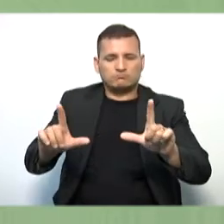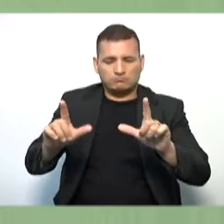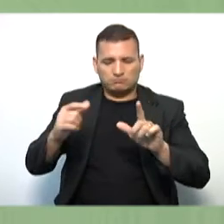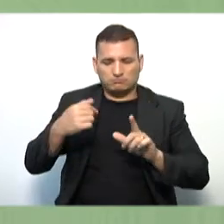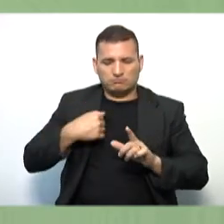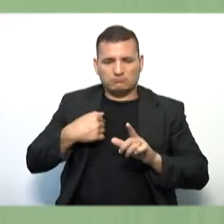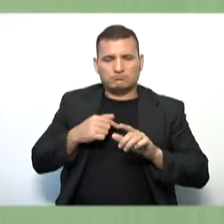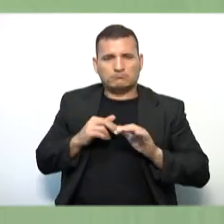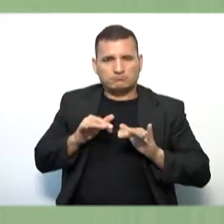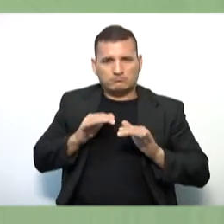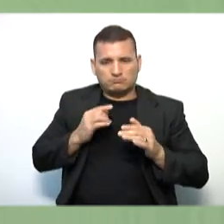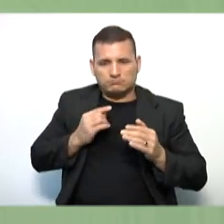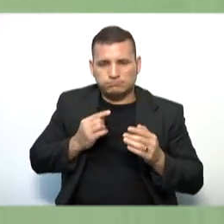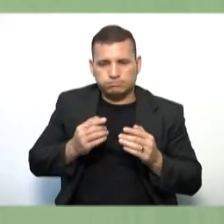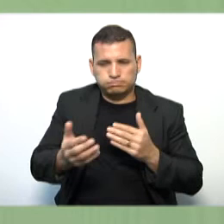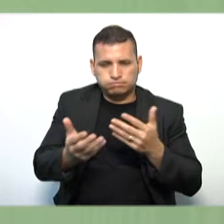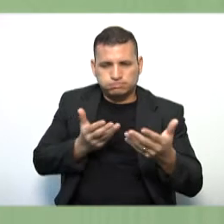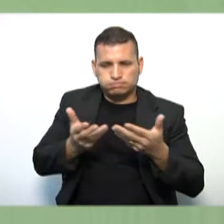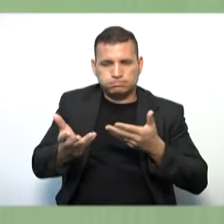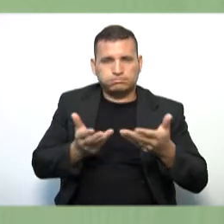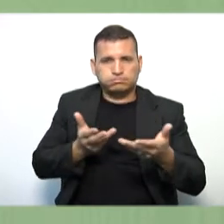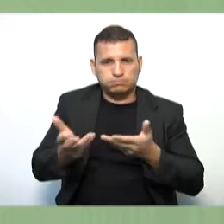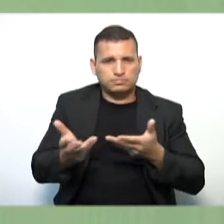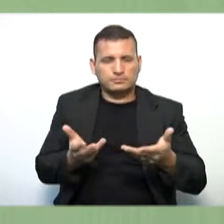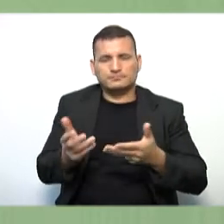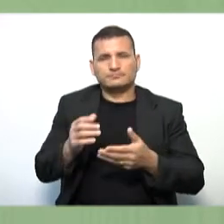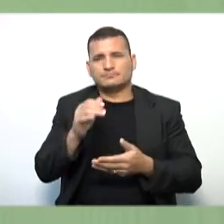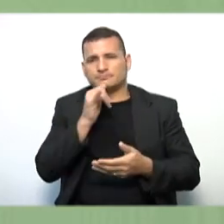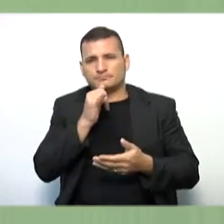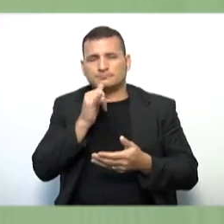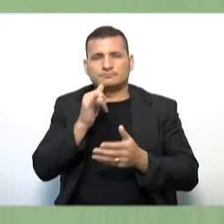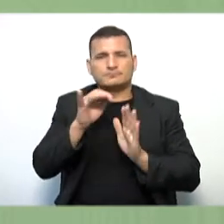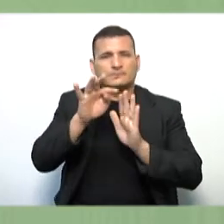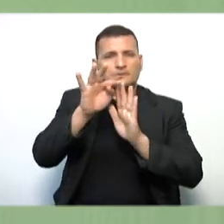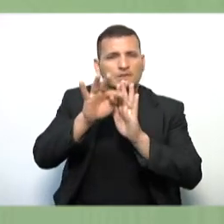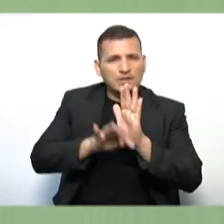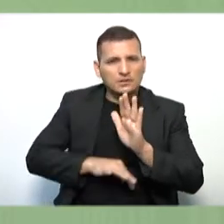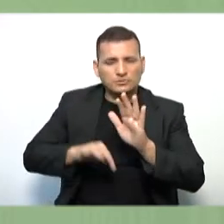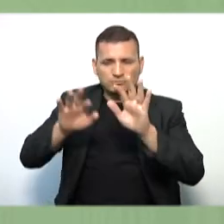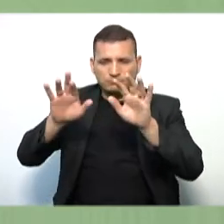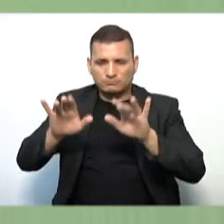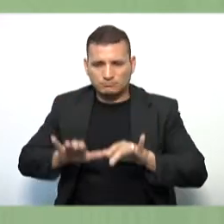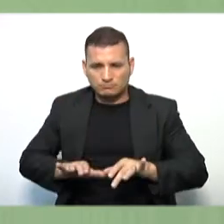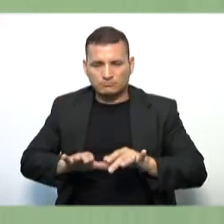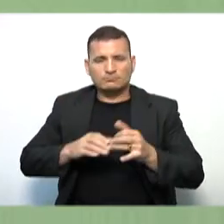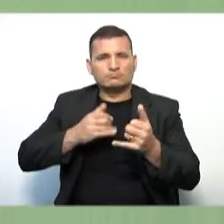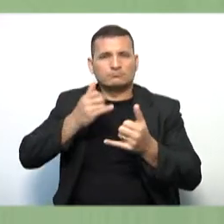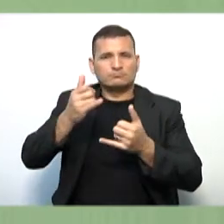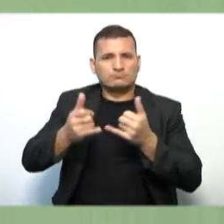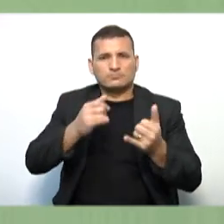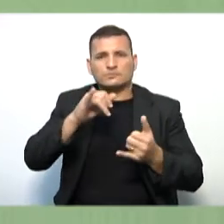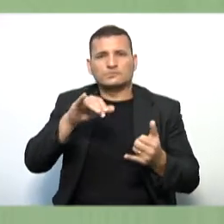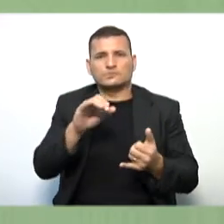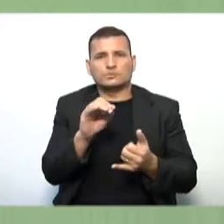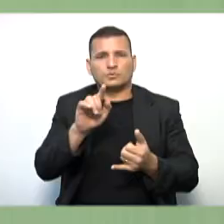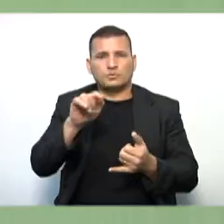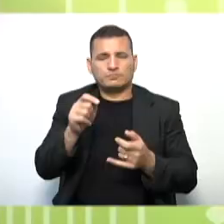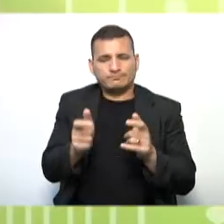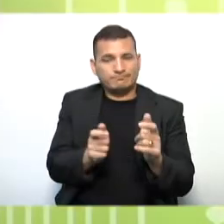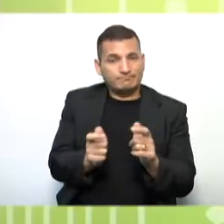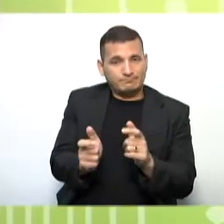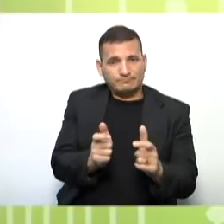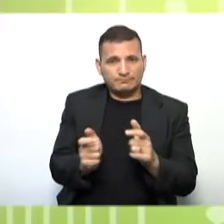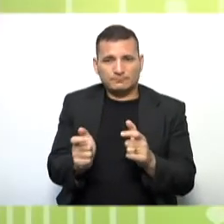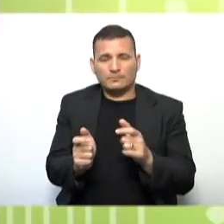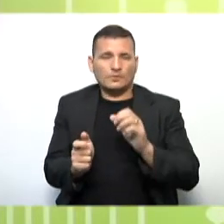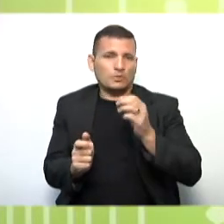interagem conosco durante o uso. Edição de texto, jogo, assistir um vídeo, tudo isso a gente tem que